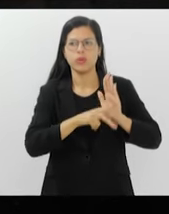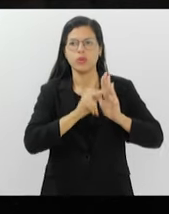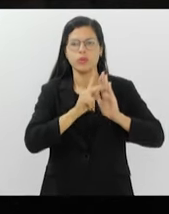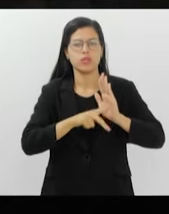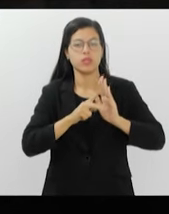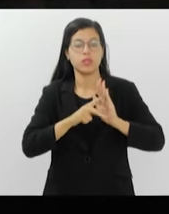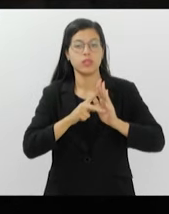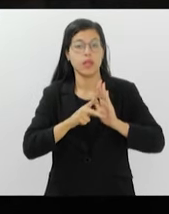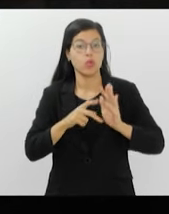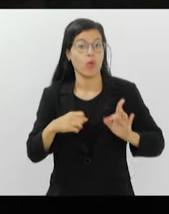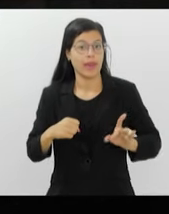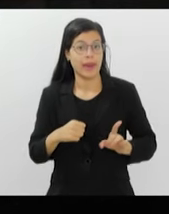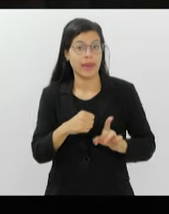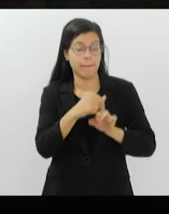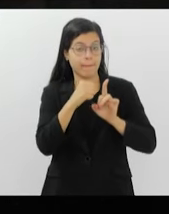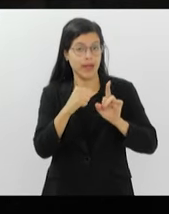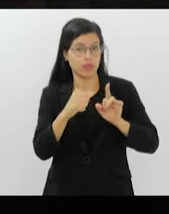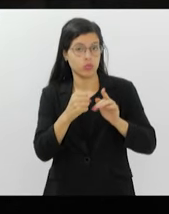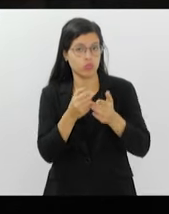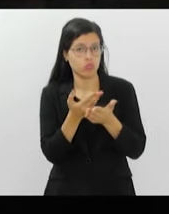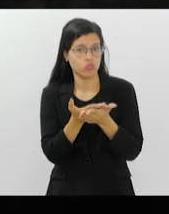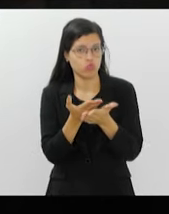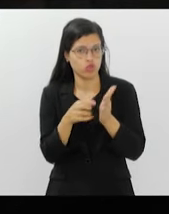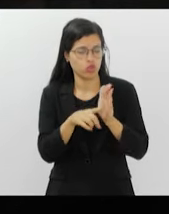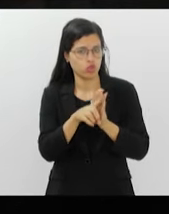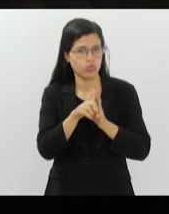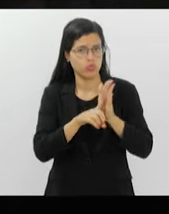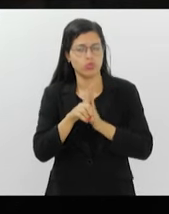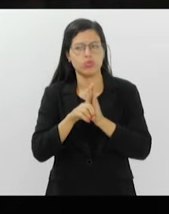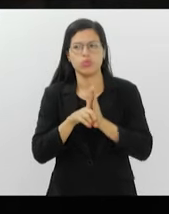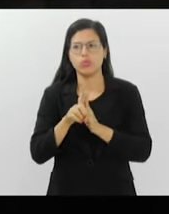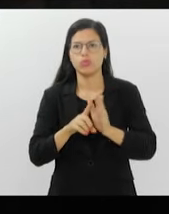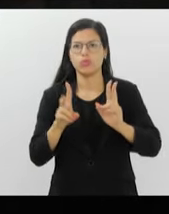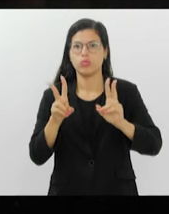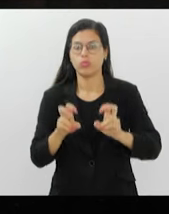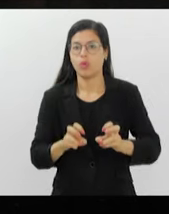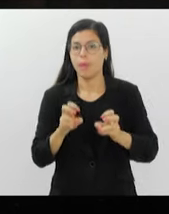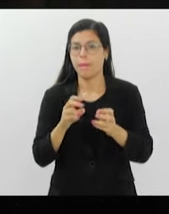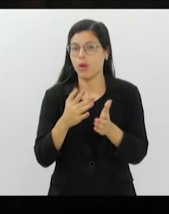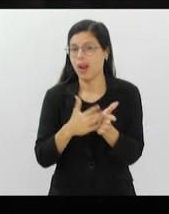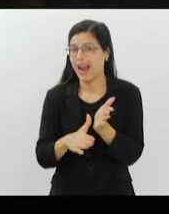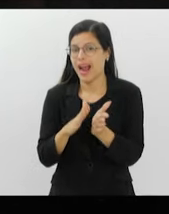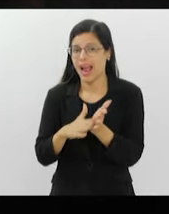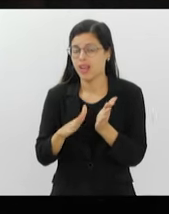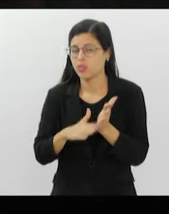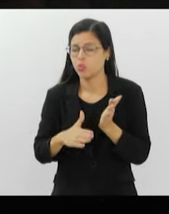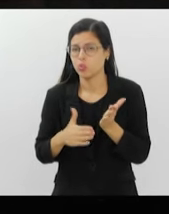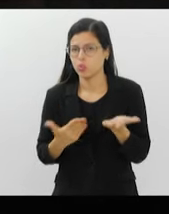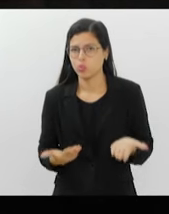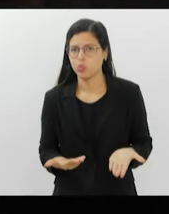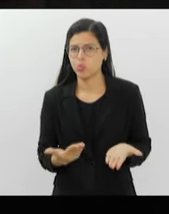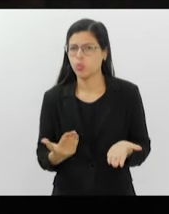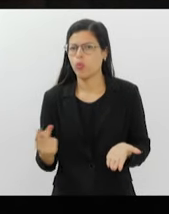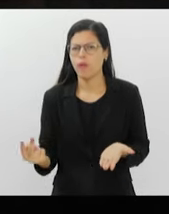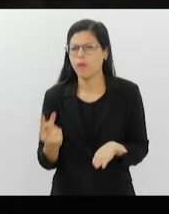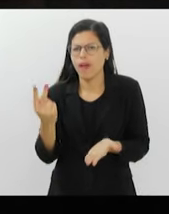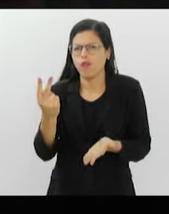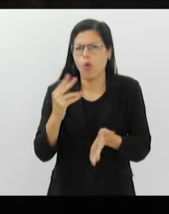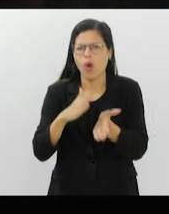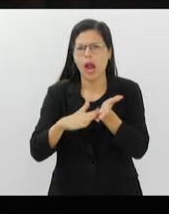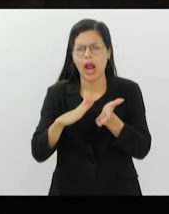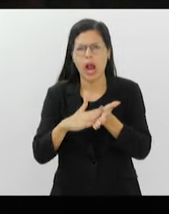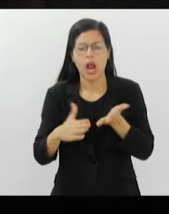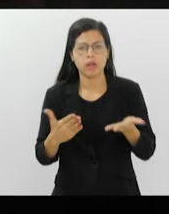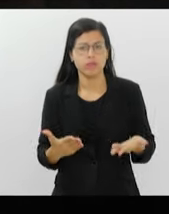Impacto de estudos né sobre a despensas Quanto isso iria custar